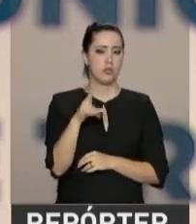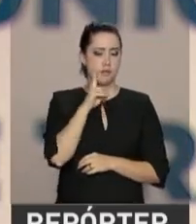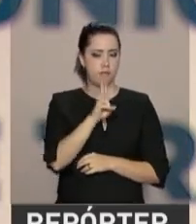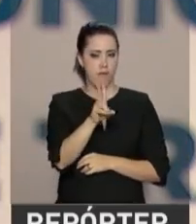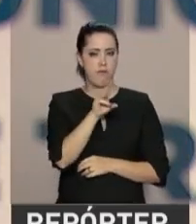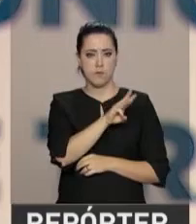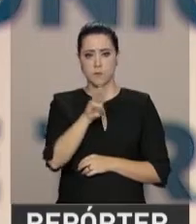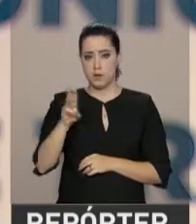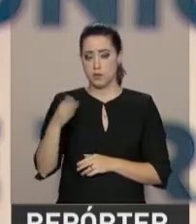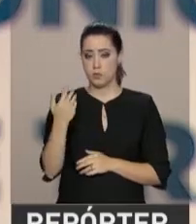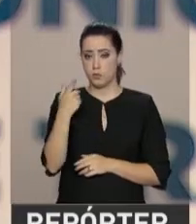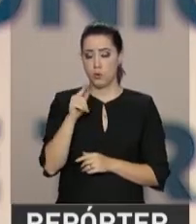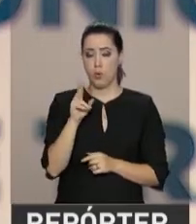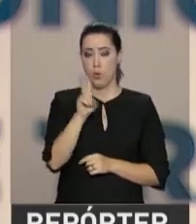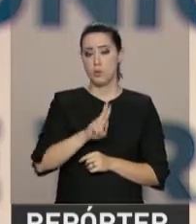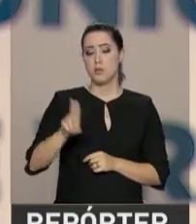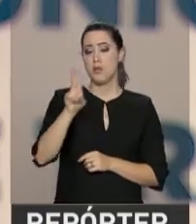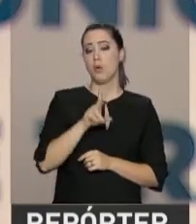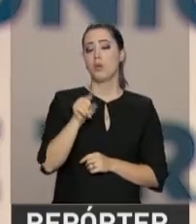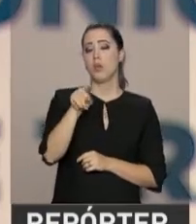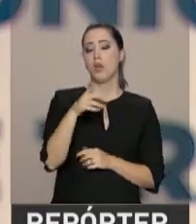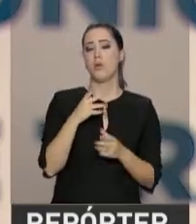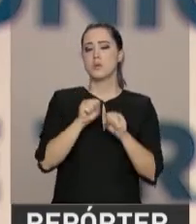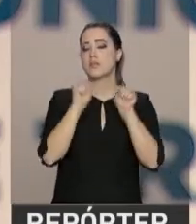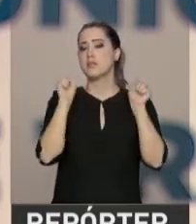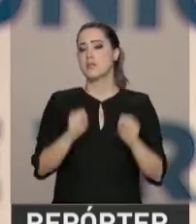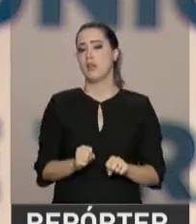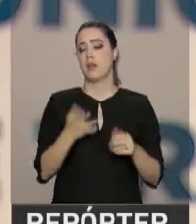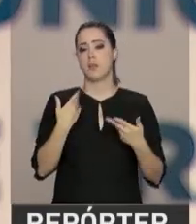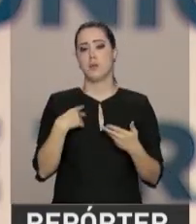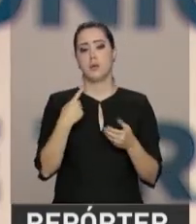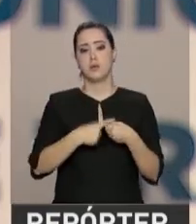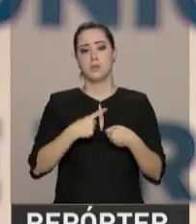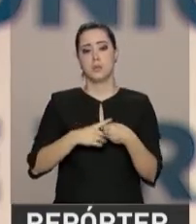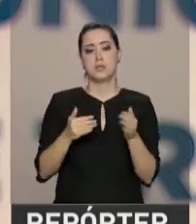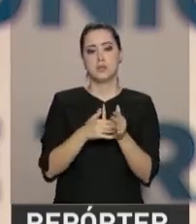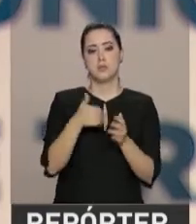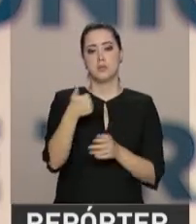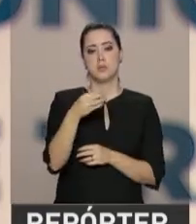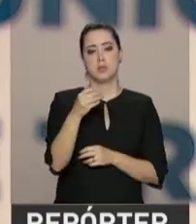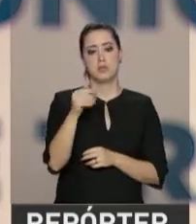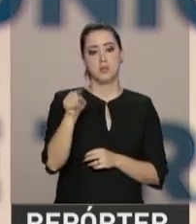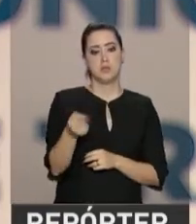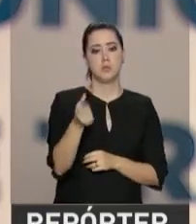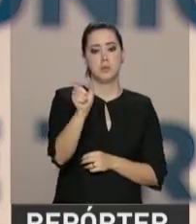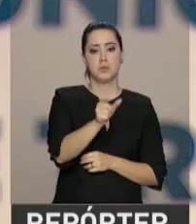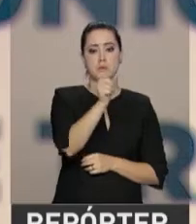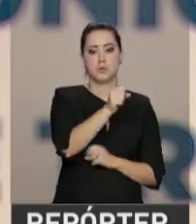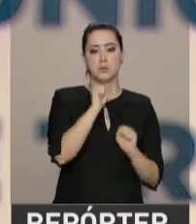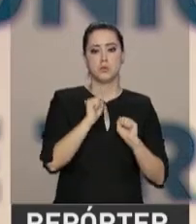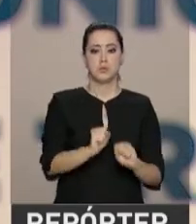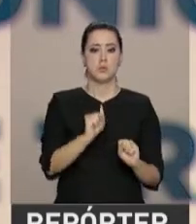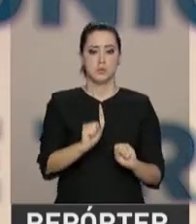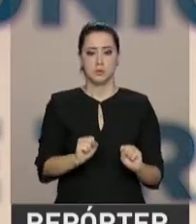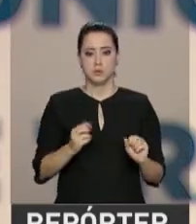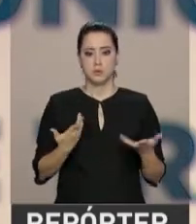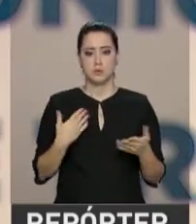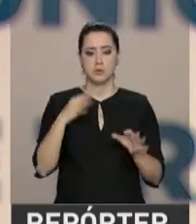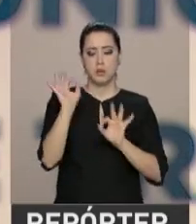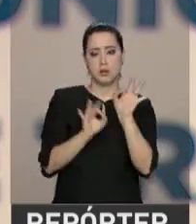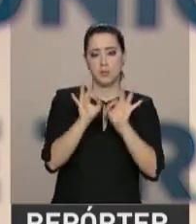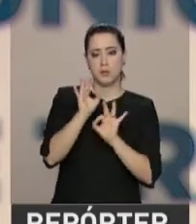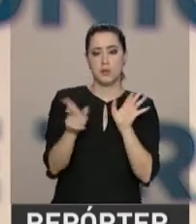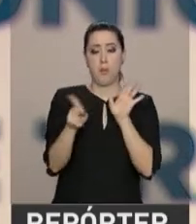uma ferramenta para que os municípios até 100 mil habitantes possam de é elaborar